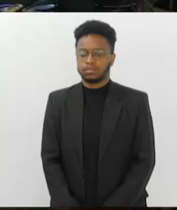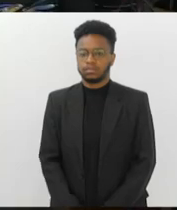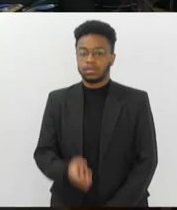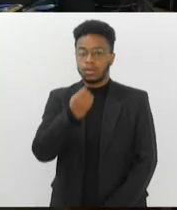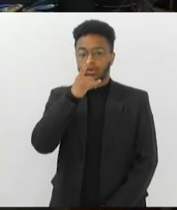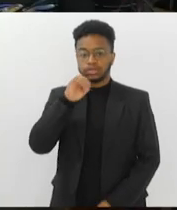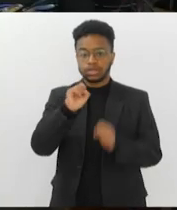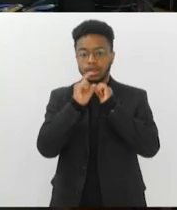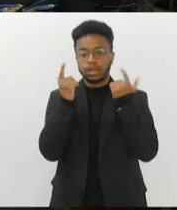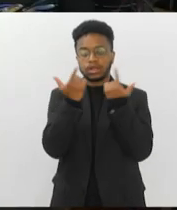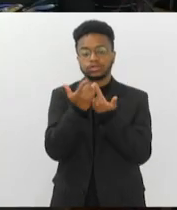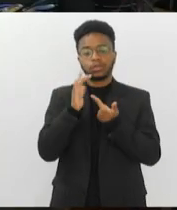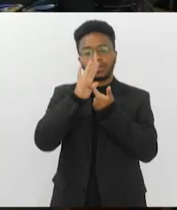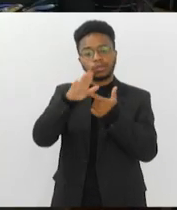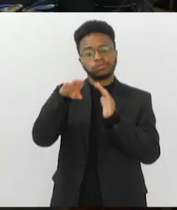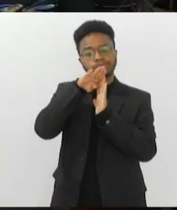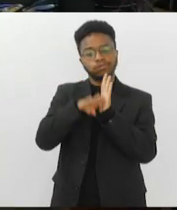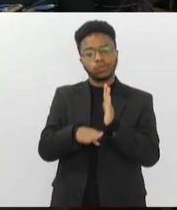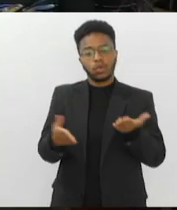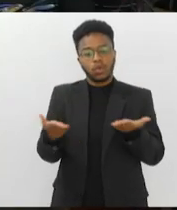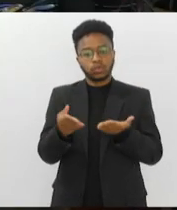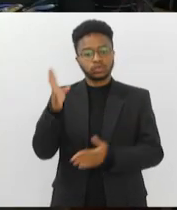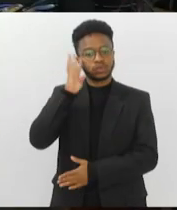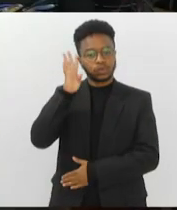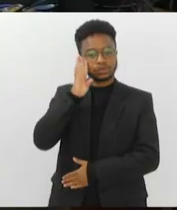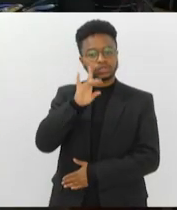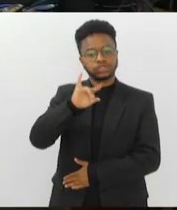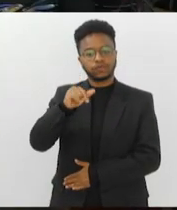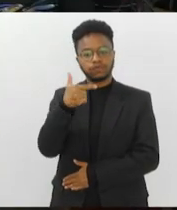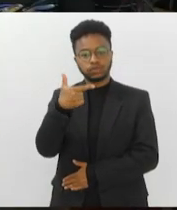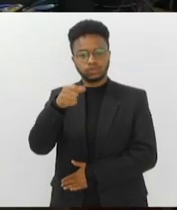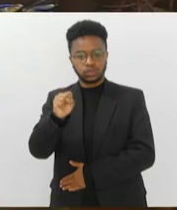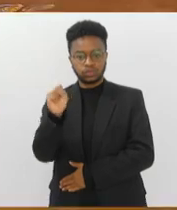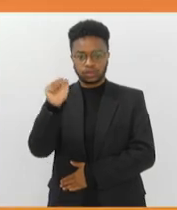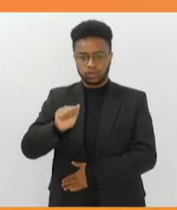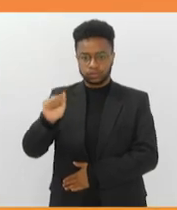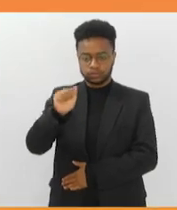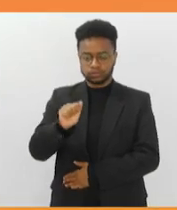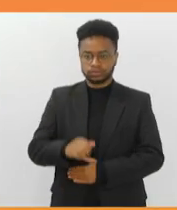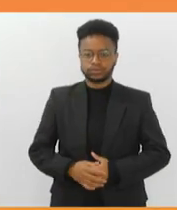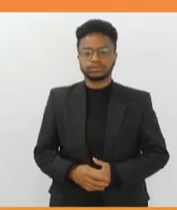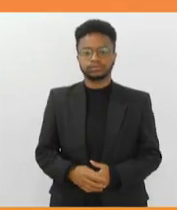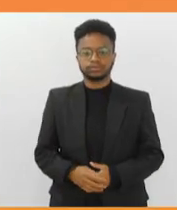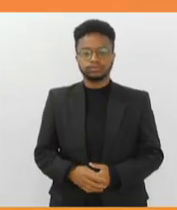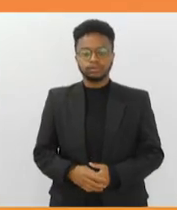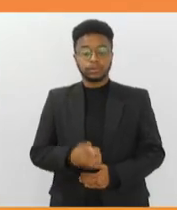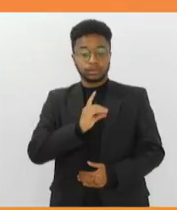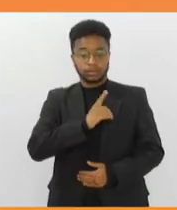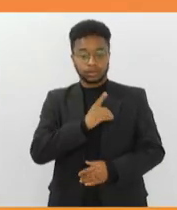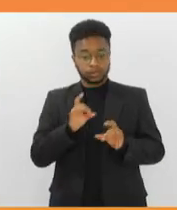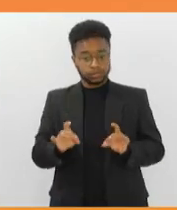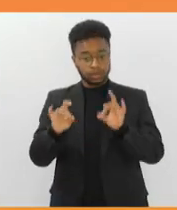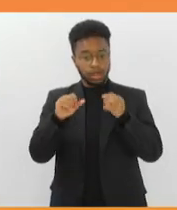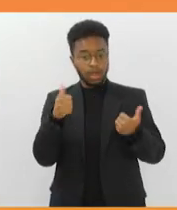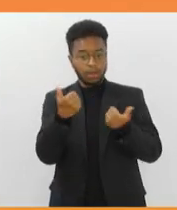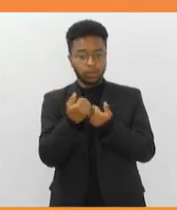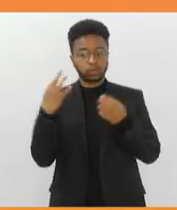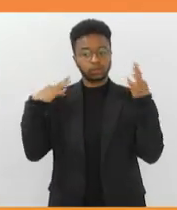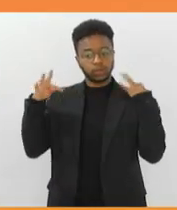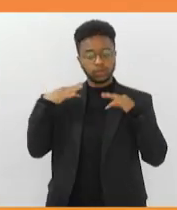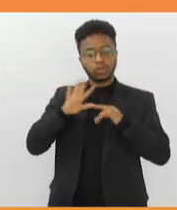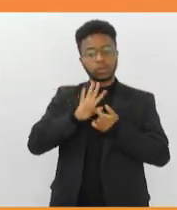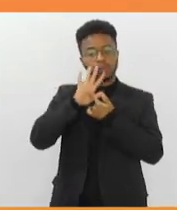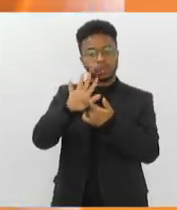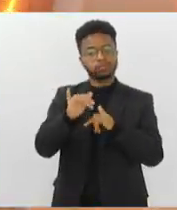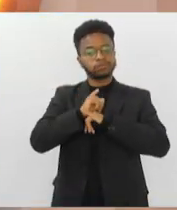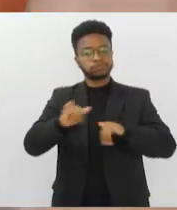O Bom Dia Alerj traz os seguintes destaques nesta quarta-feira, 28 de agosto. Delegacia Especial de Apoio ao Turismo alerta